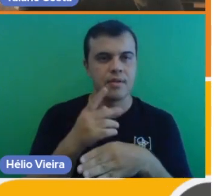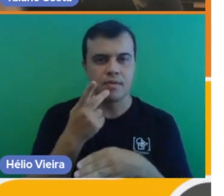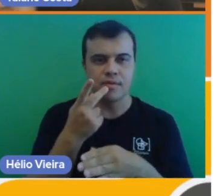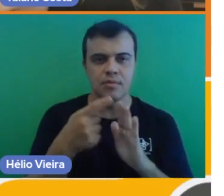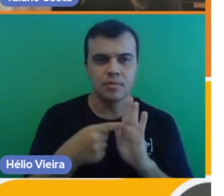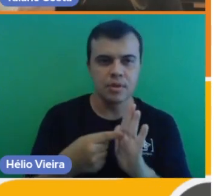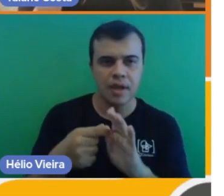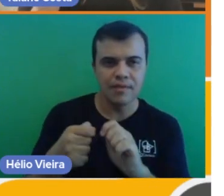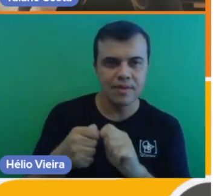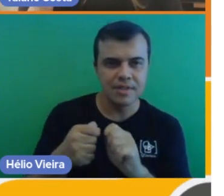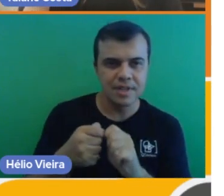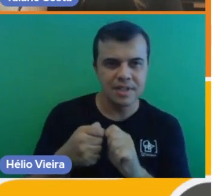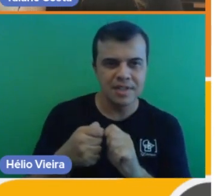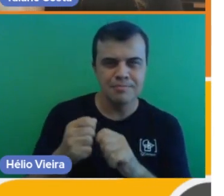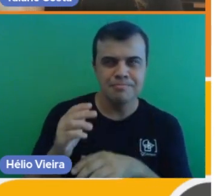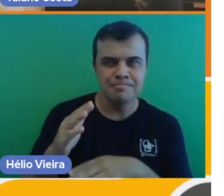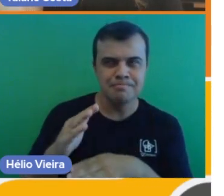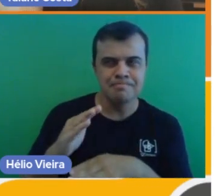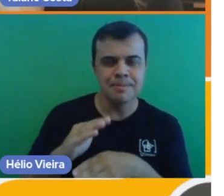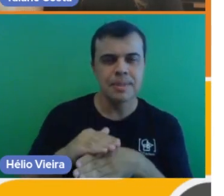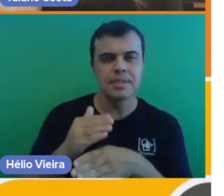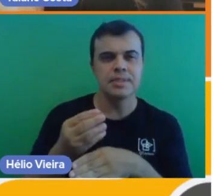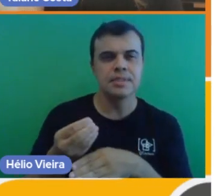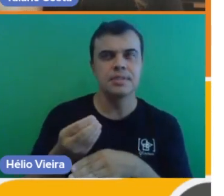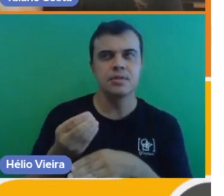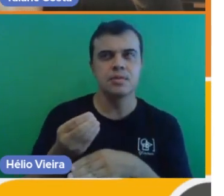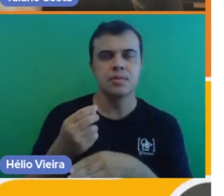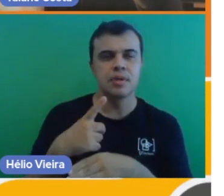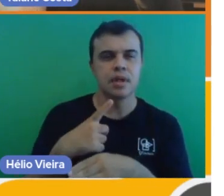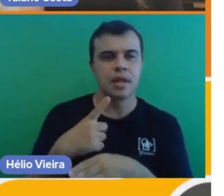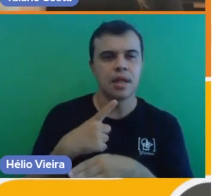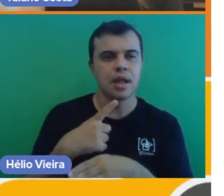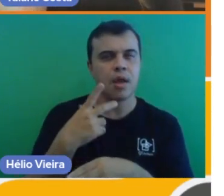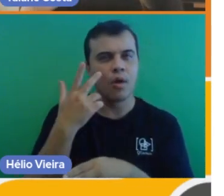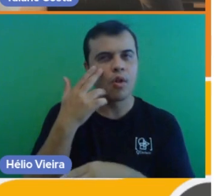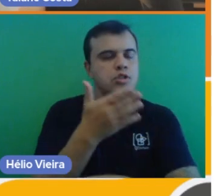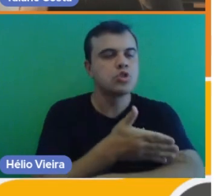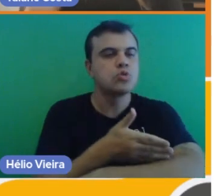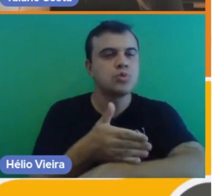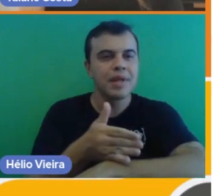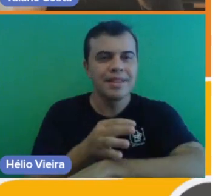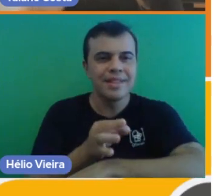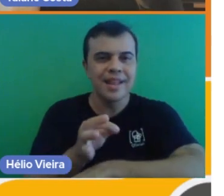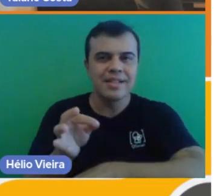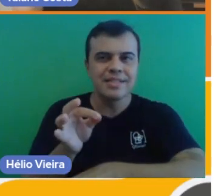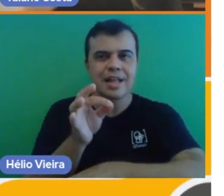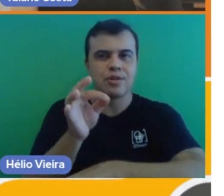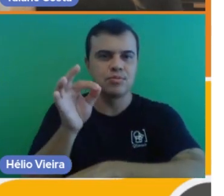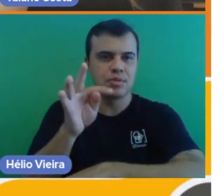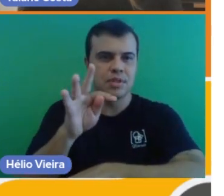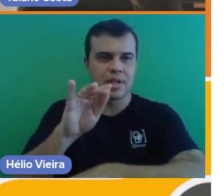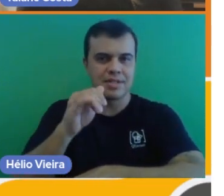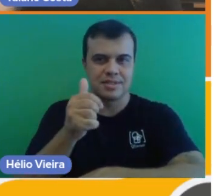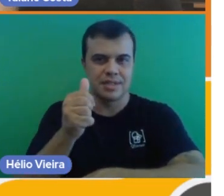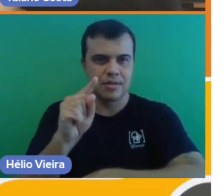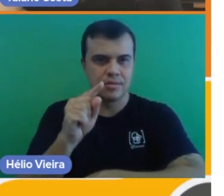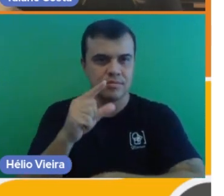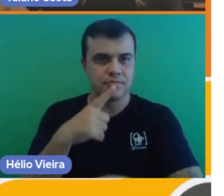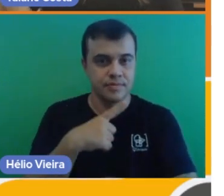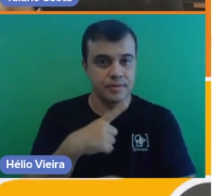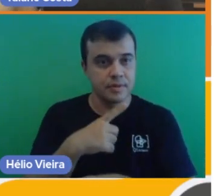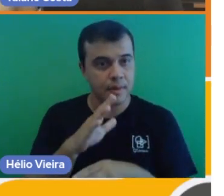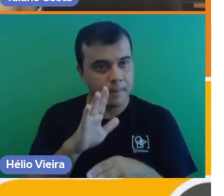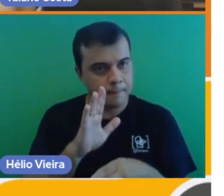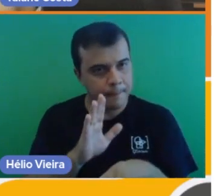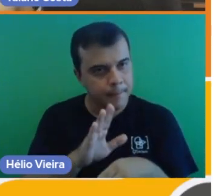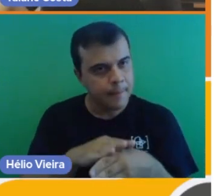fazer aquela coisa mais... Muita gente tem mania de fazer os traçados, muitos traçadinhos, fazer